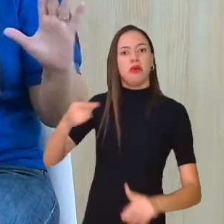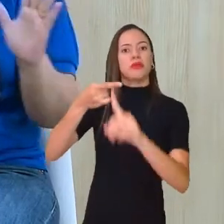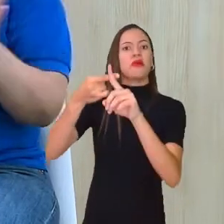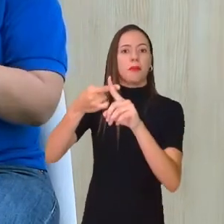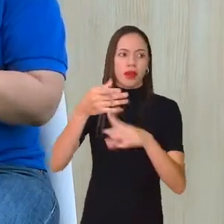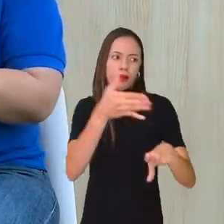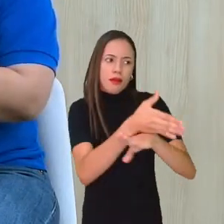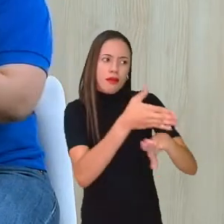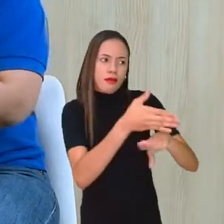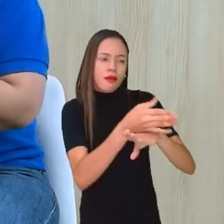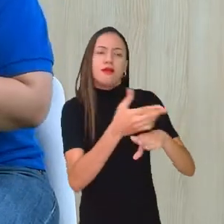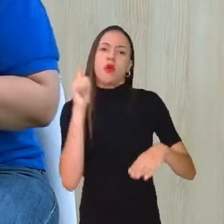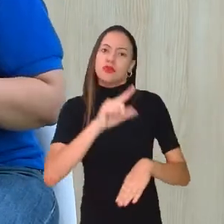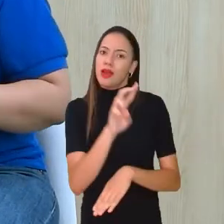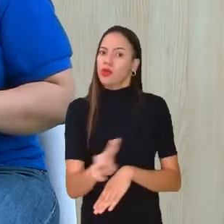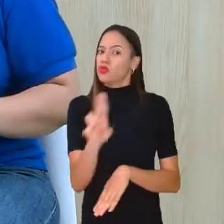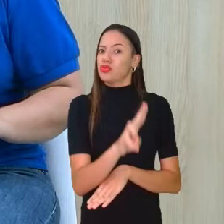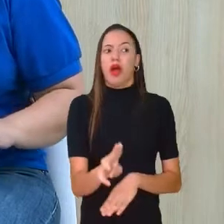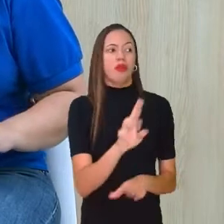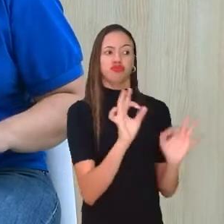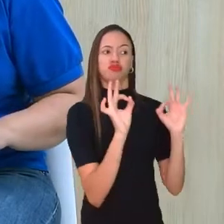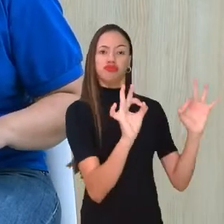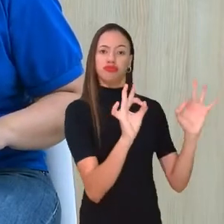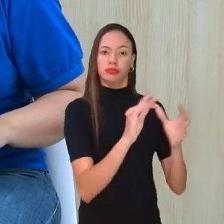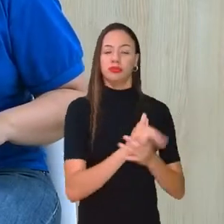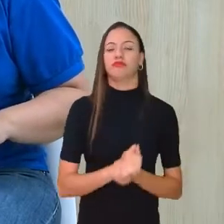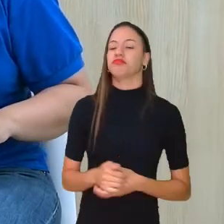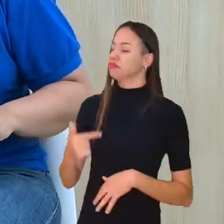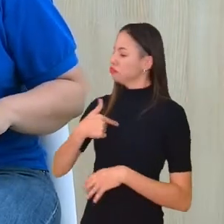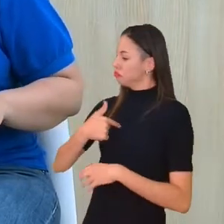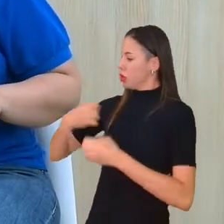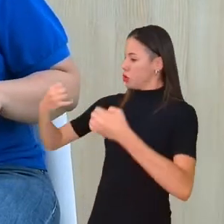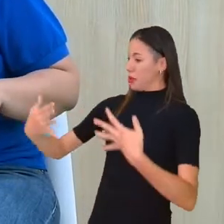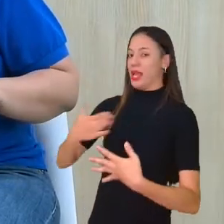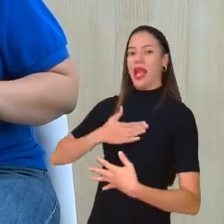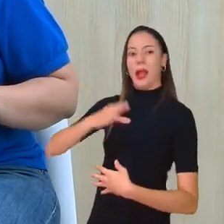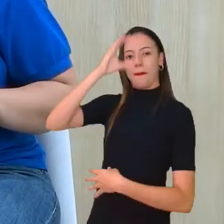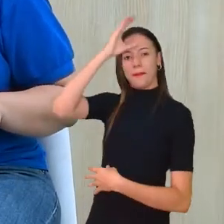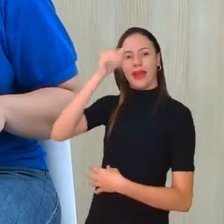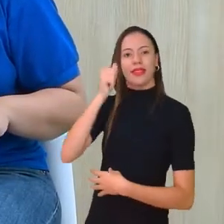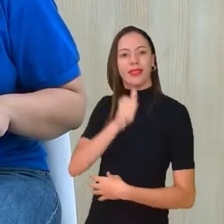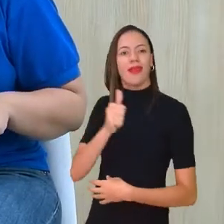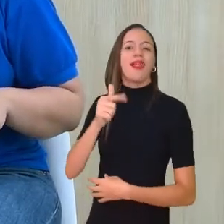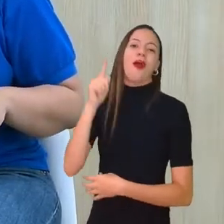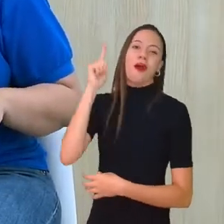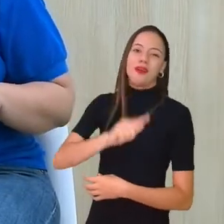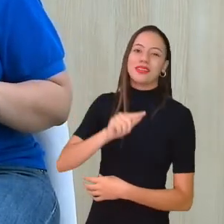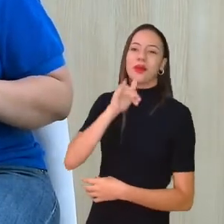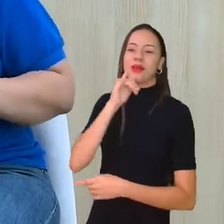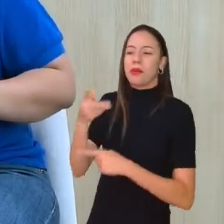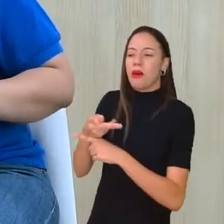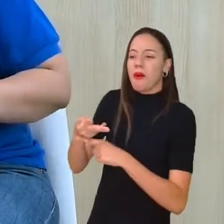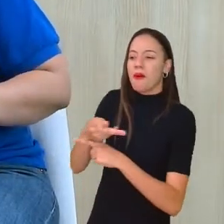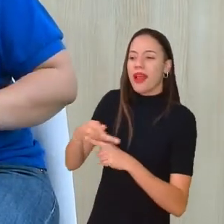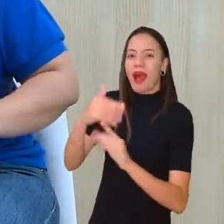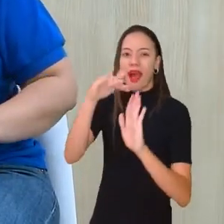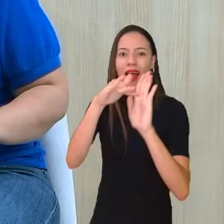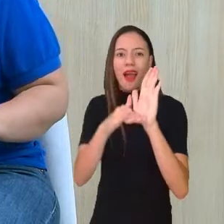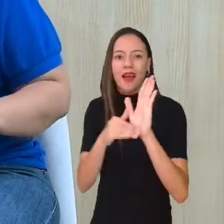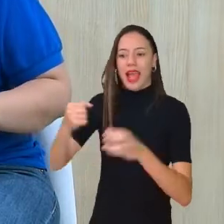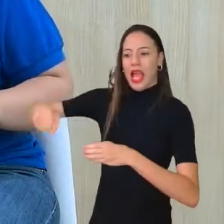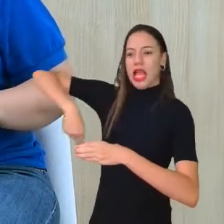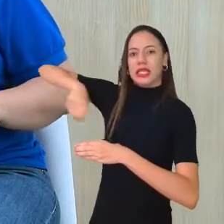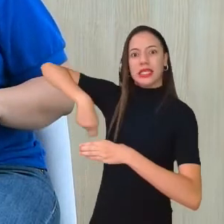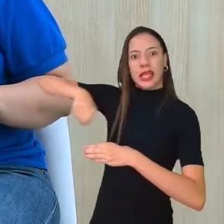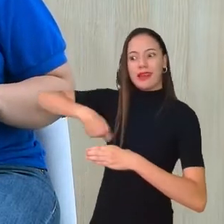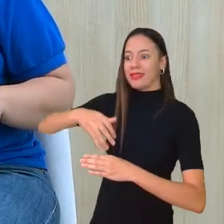né, Tiago? Exatamente. Eu ensinei isso à minha tia e ela pega a receita na internet usando uma dessas táticas aí, ela acha a receita do jeito